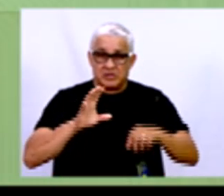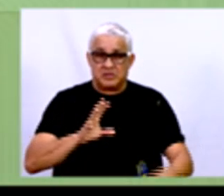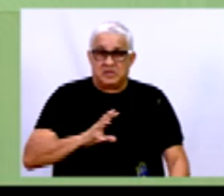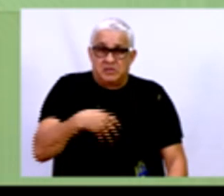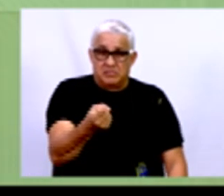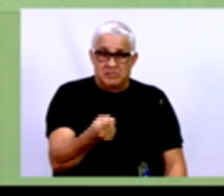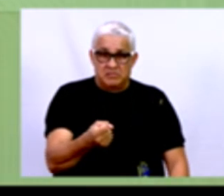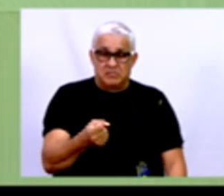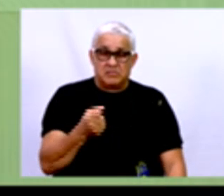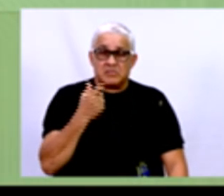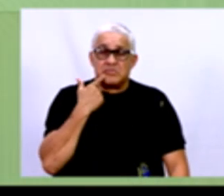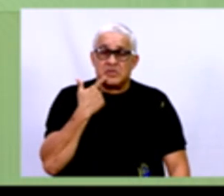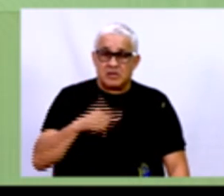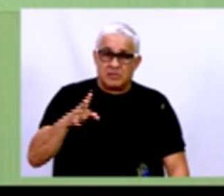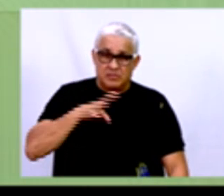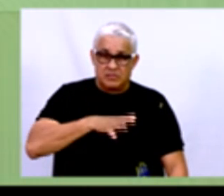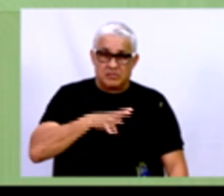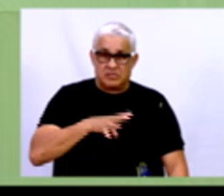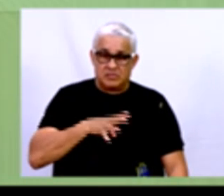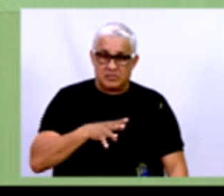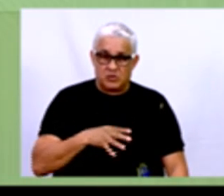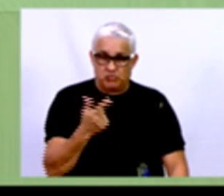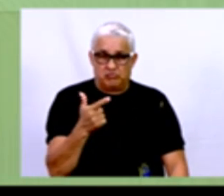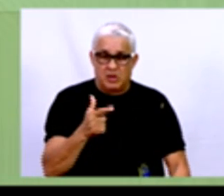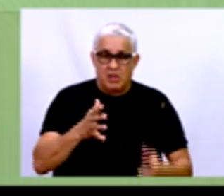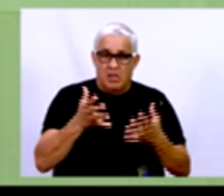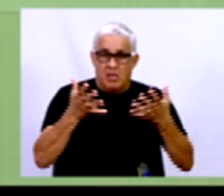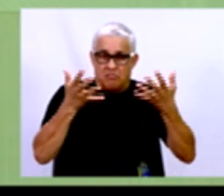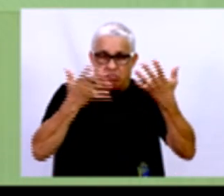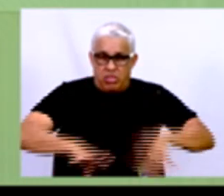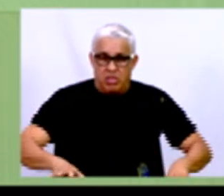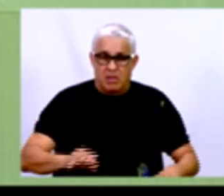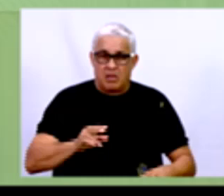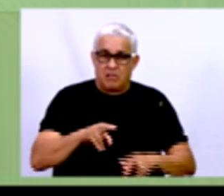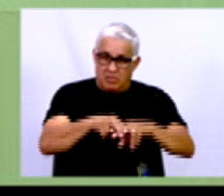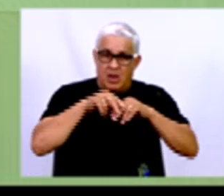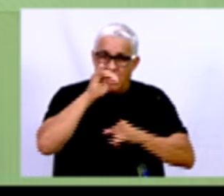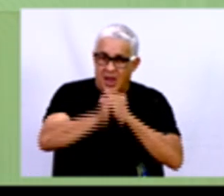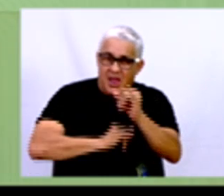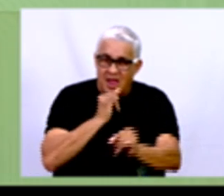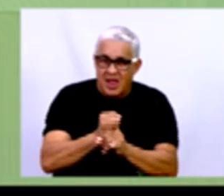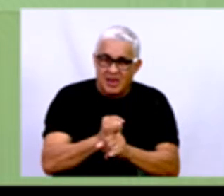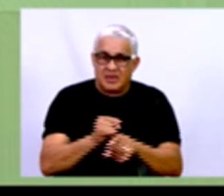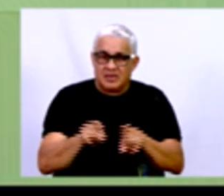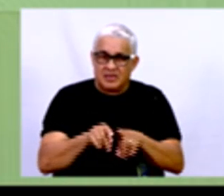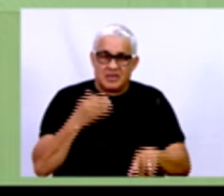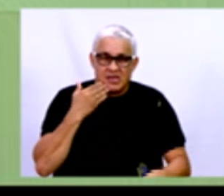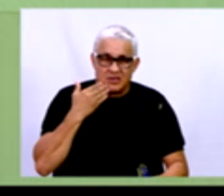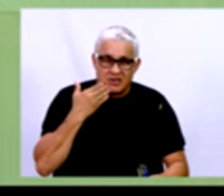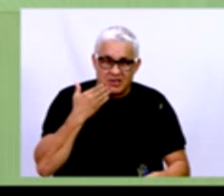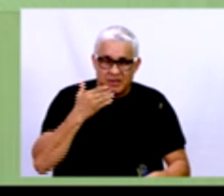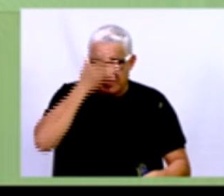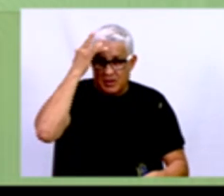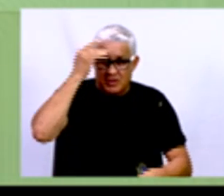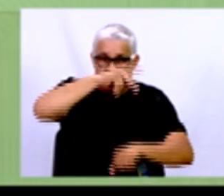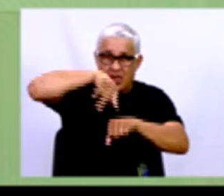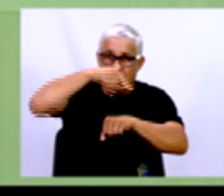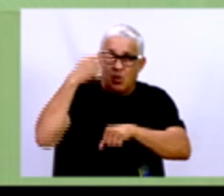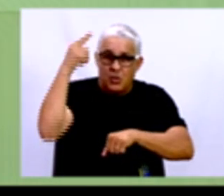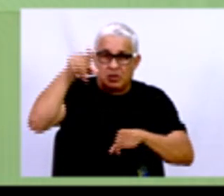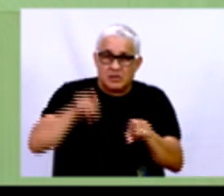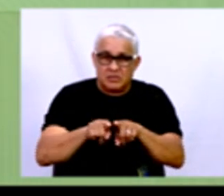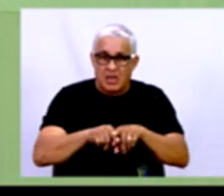ser destruída. A língua não vai ser destruída pela internet, não vai ser corrompida pelos estrangeirismos, nem vai ficar pobre